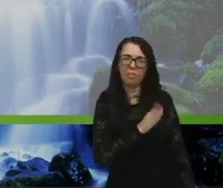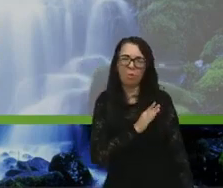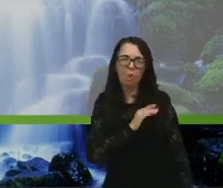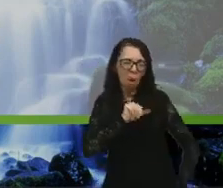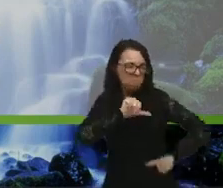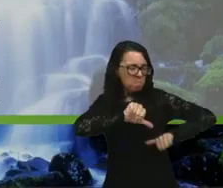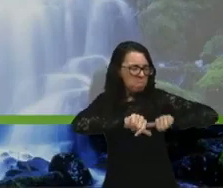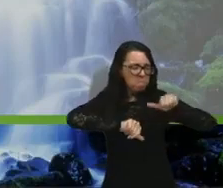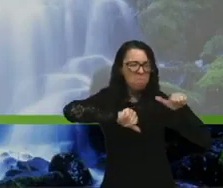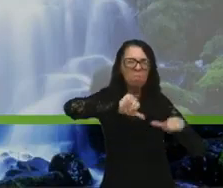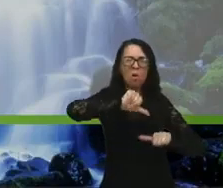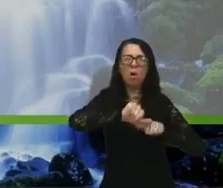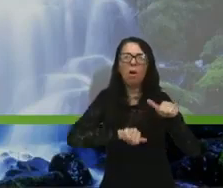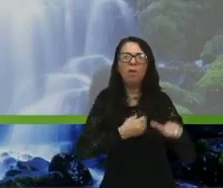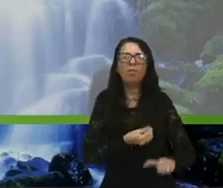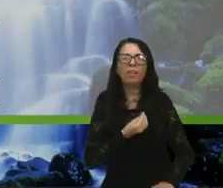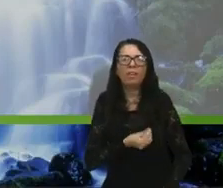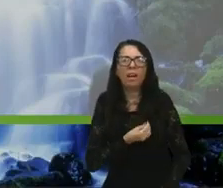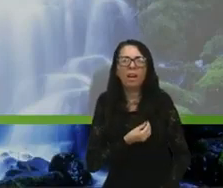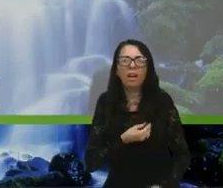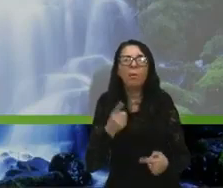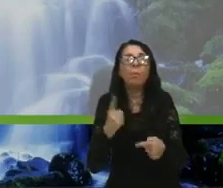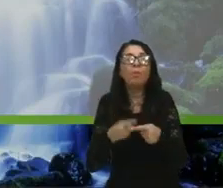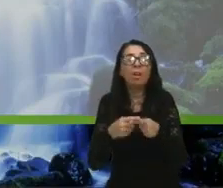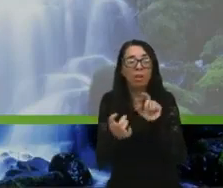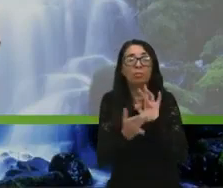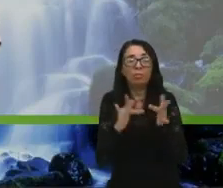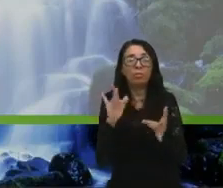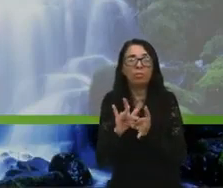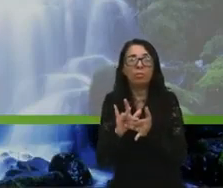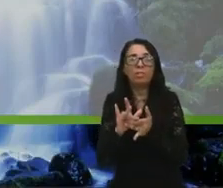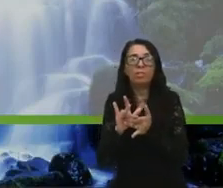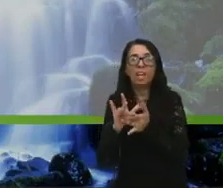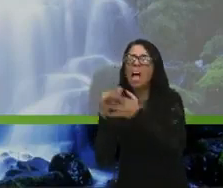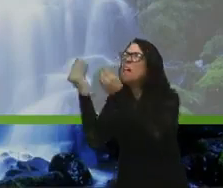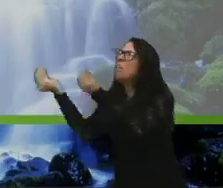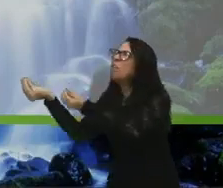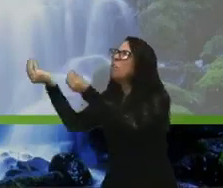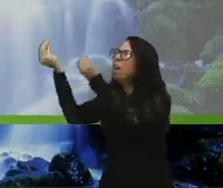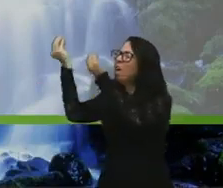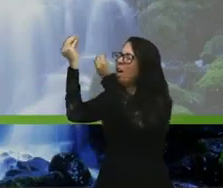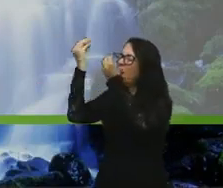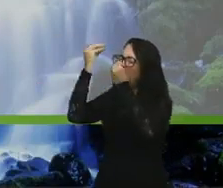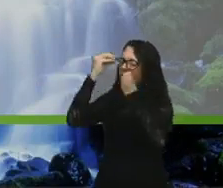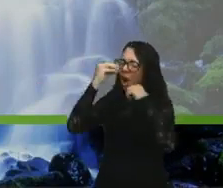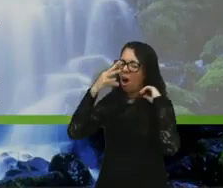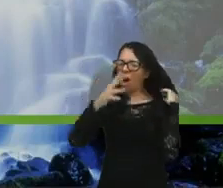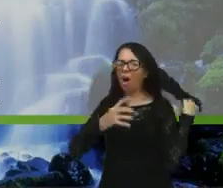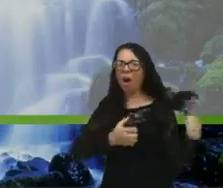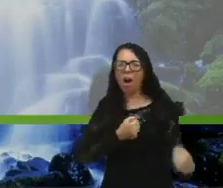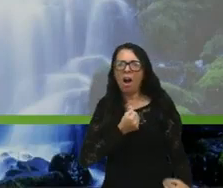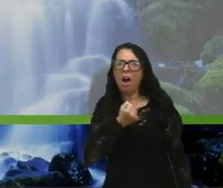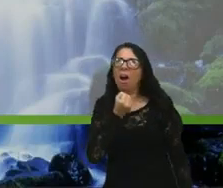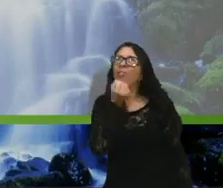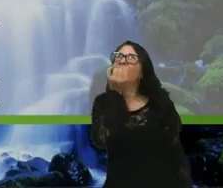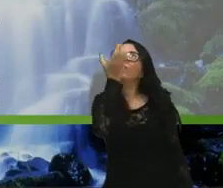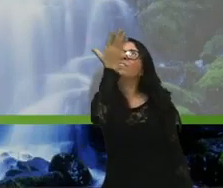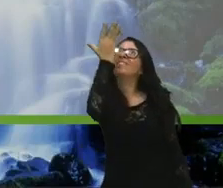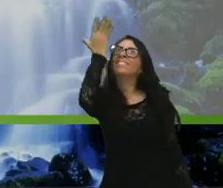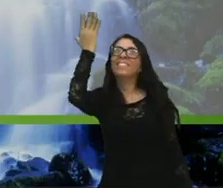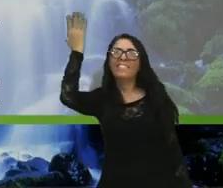condição de contribuir com nada, que você não dá um centavo para o reino de